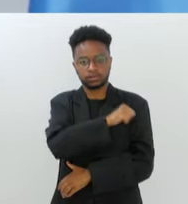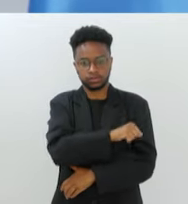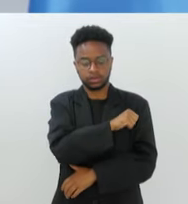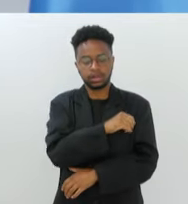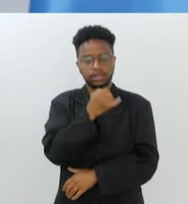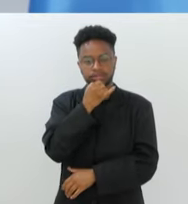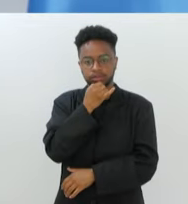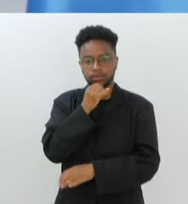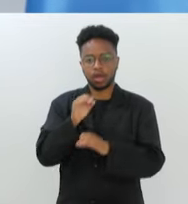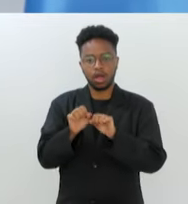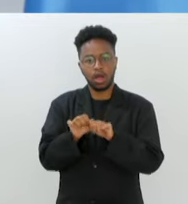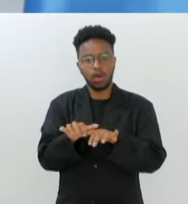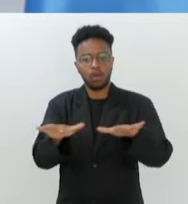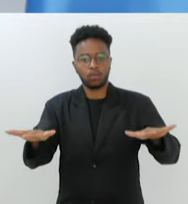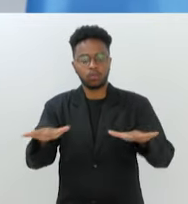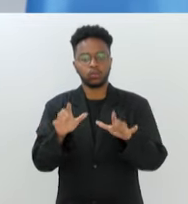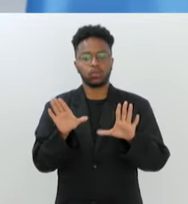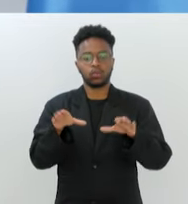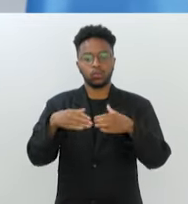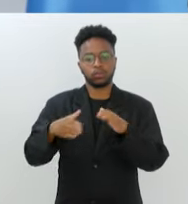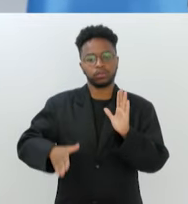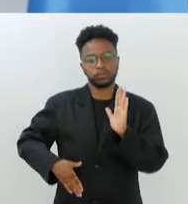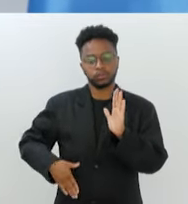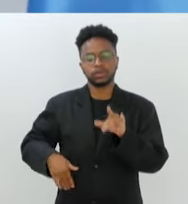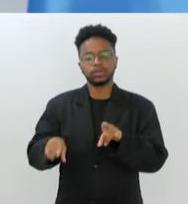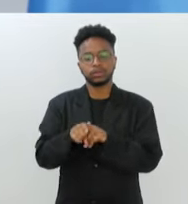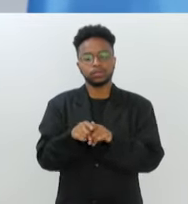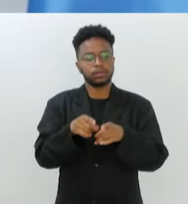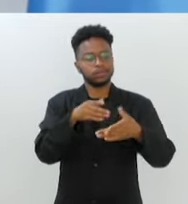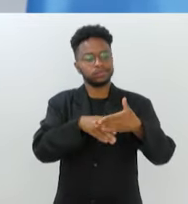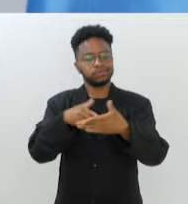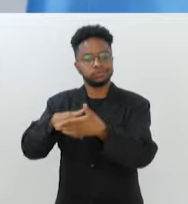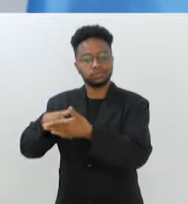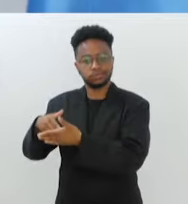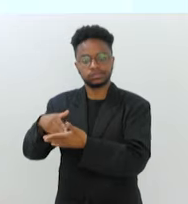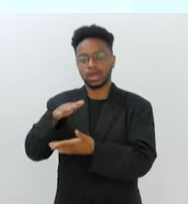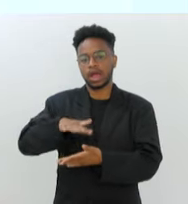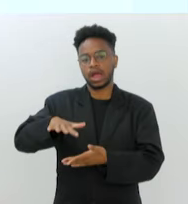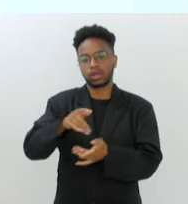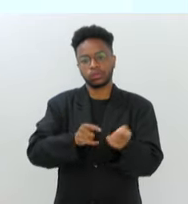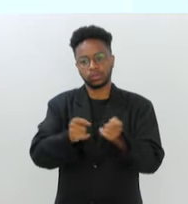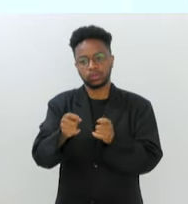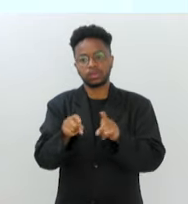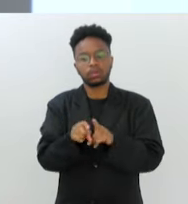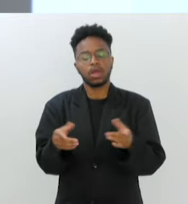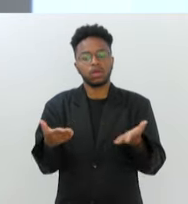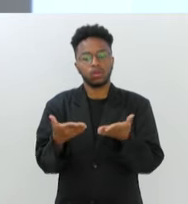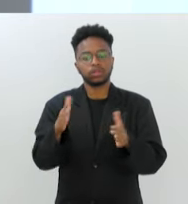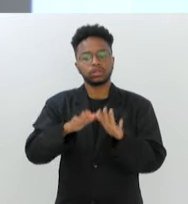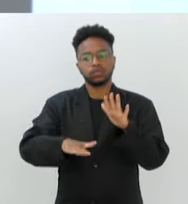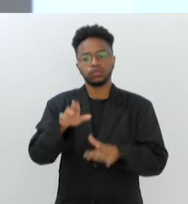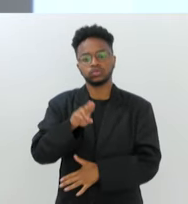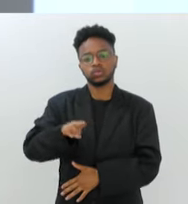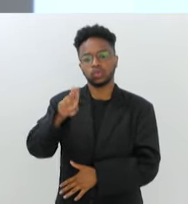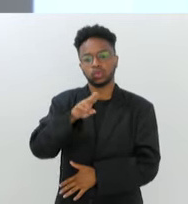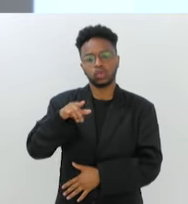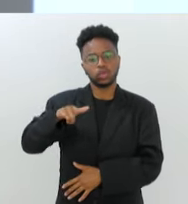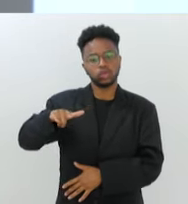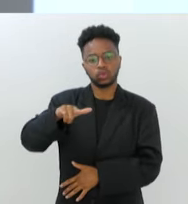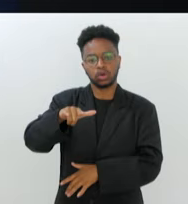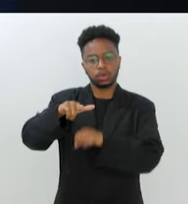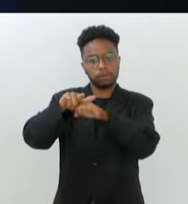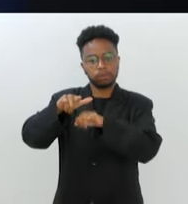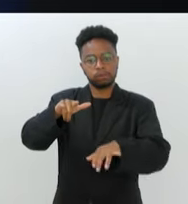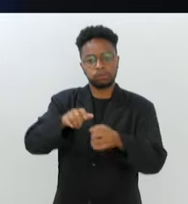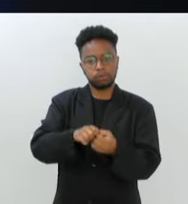de facções, aumento de barricadas e áreas dominadas, e agora o possível uso de drones com explosivos em